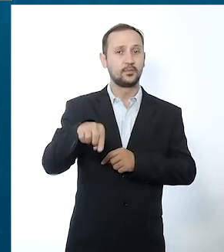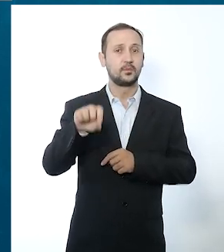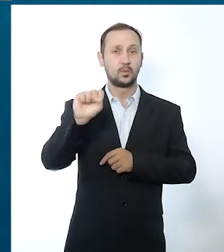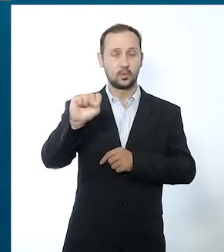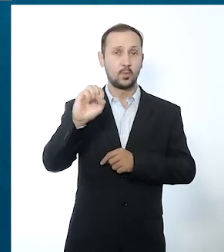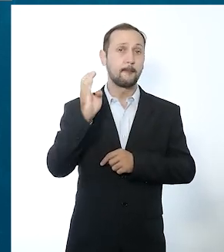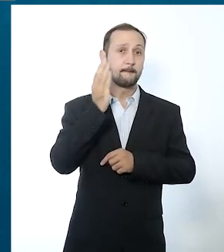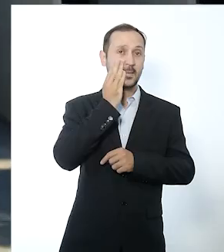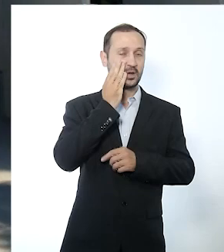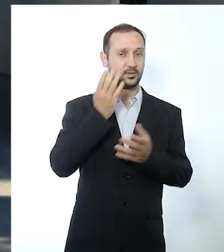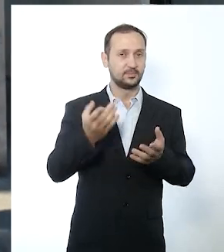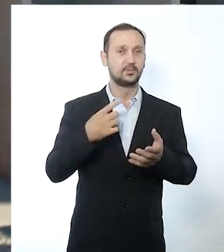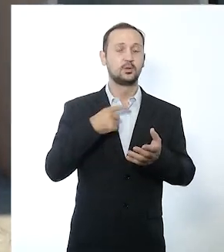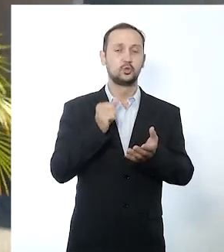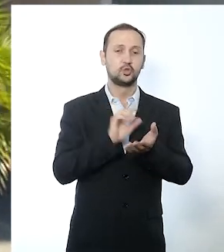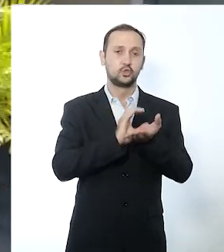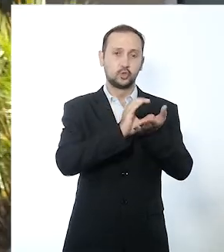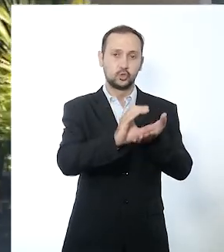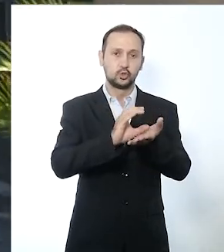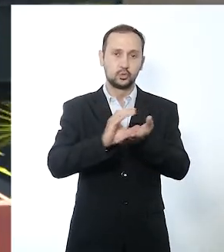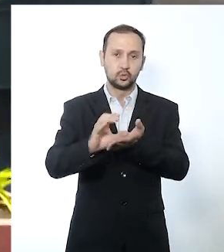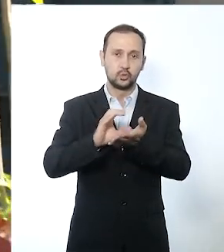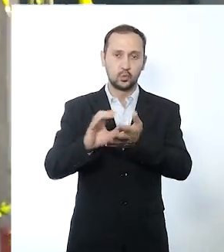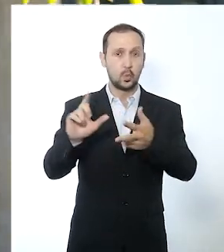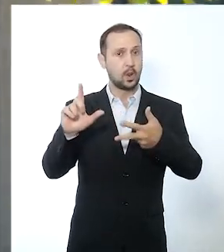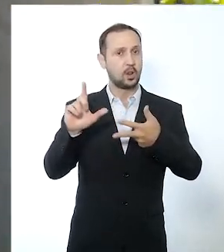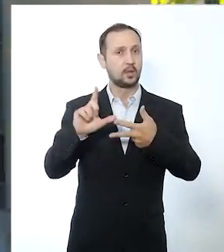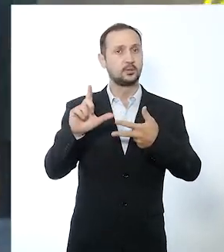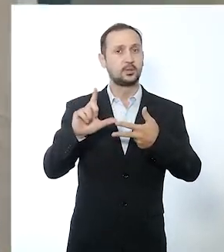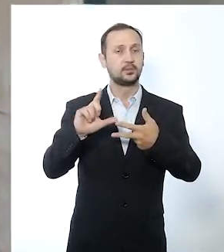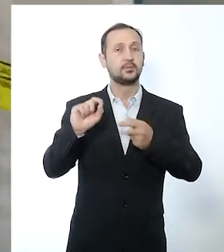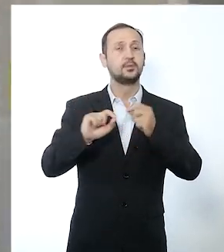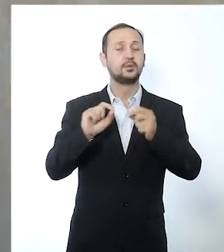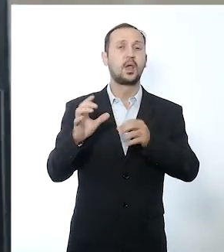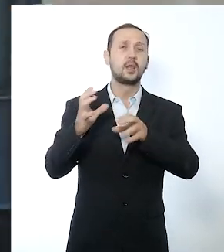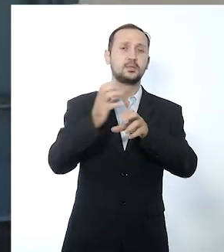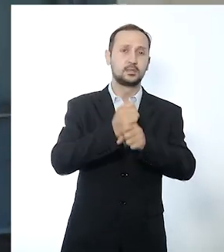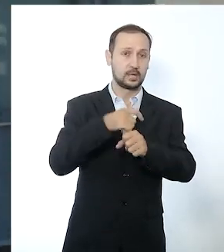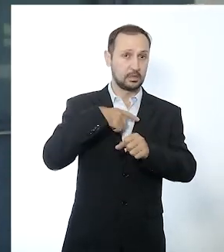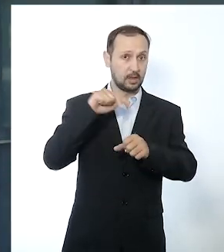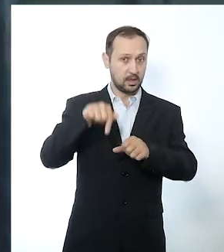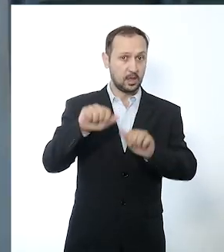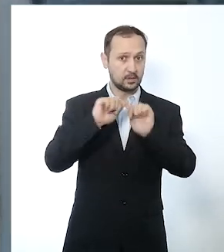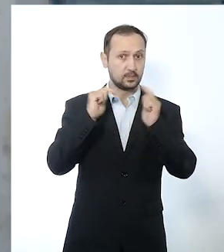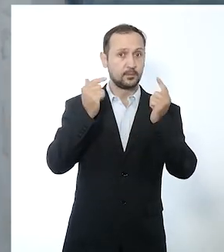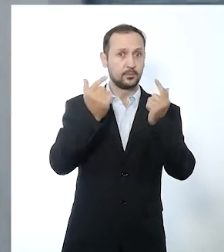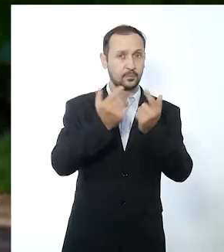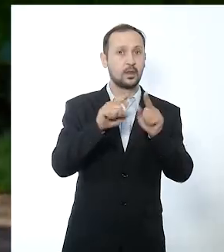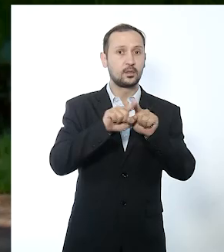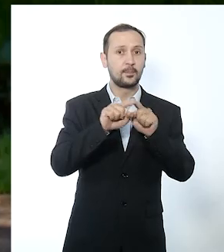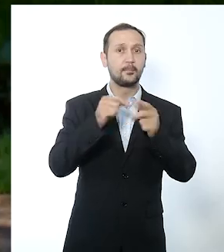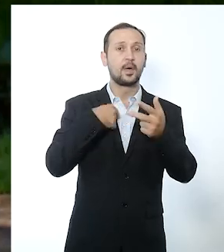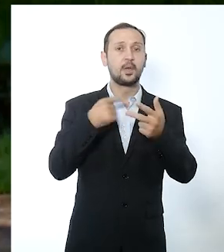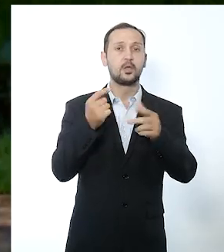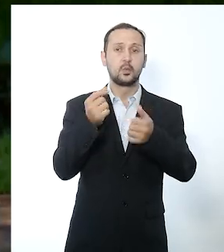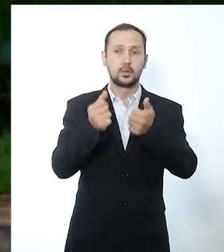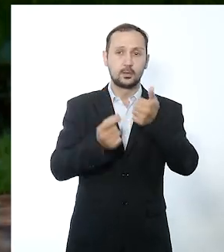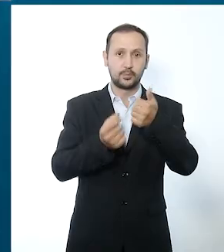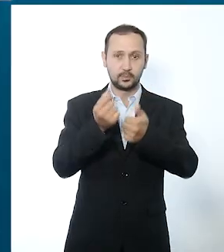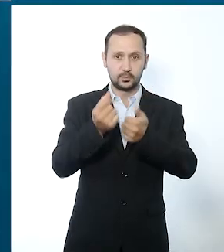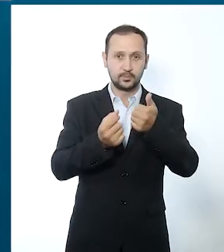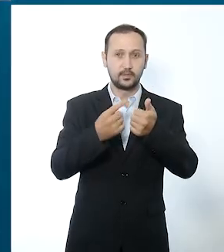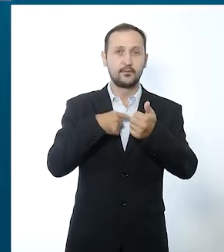3,8 bilhões. Entre os repasses, o Poder Legislativo, que engloba a Assembleia Legislativa e o Tribunal de